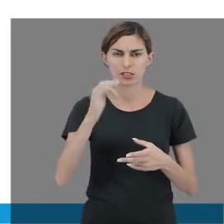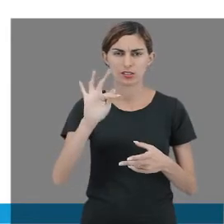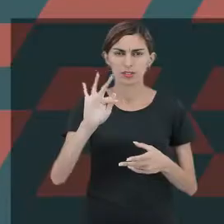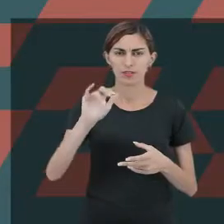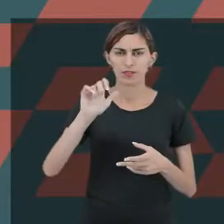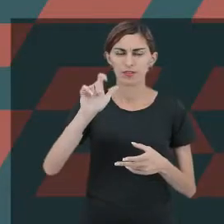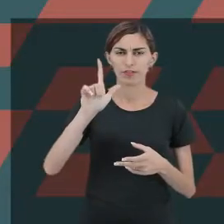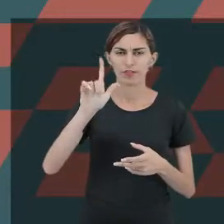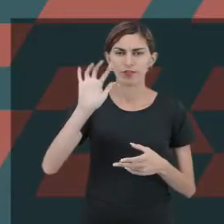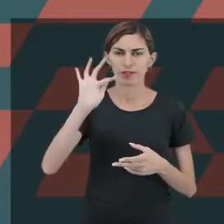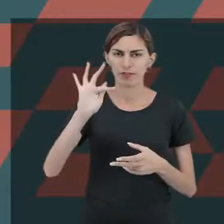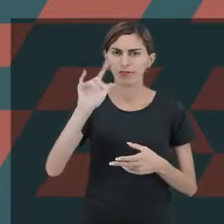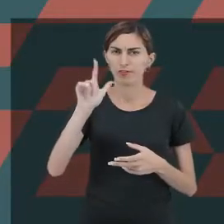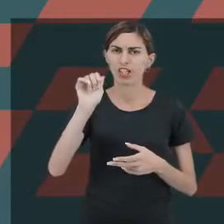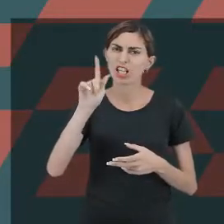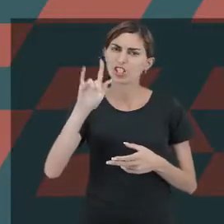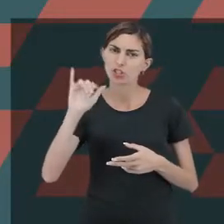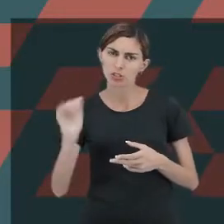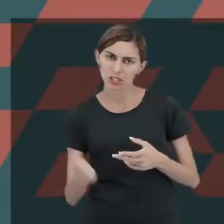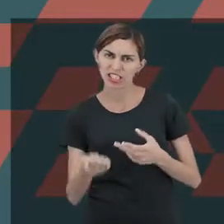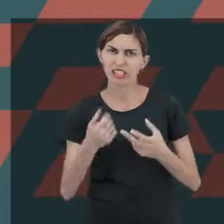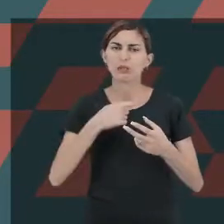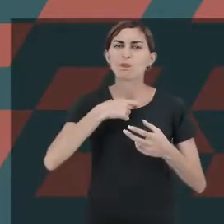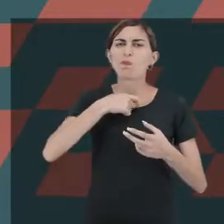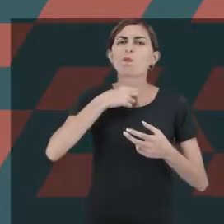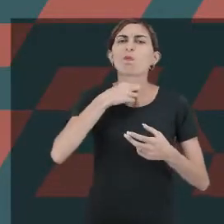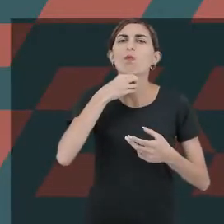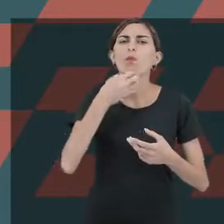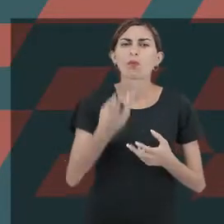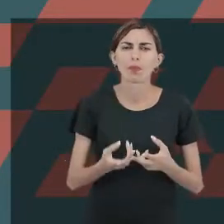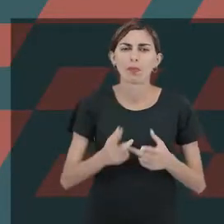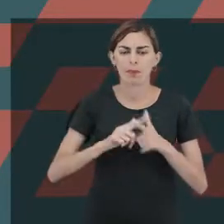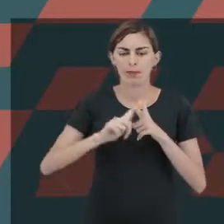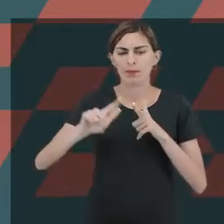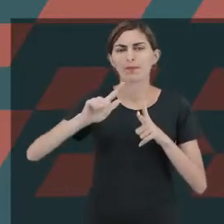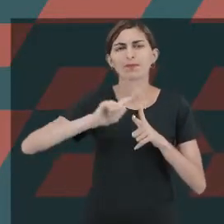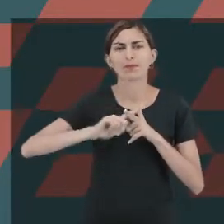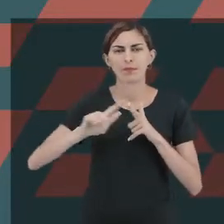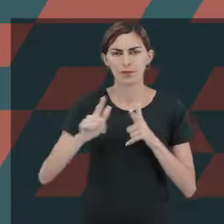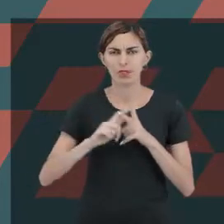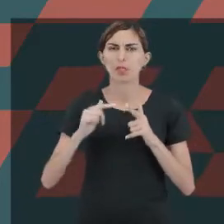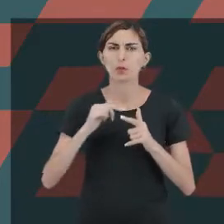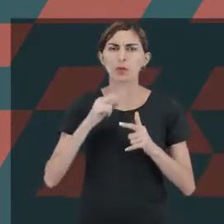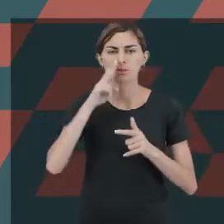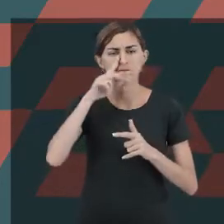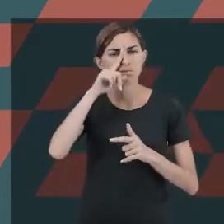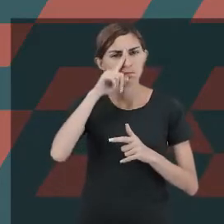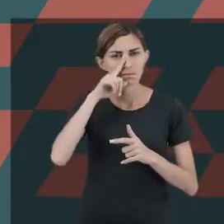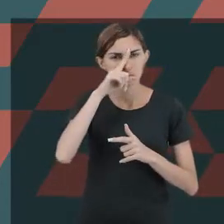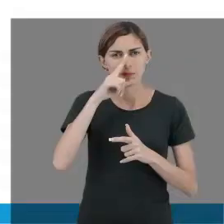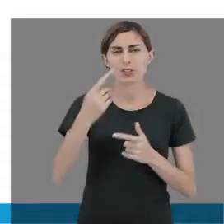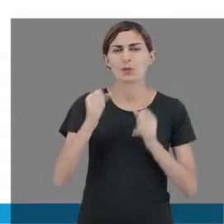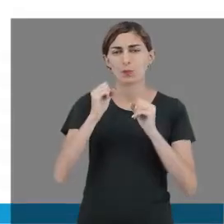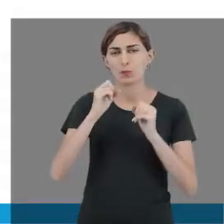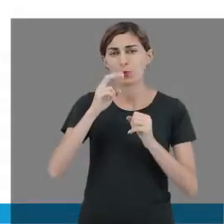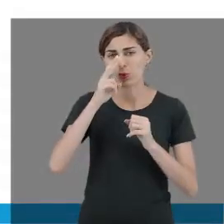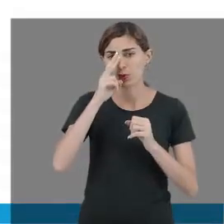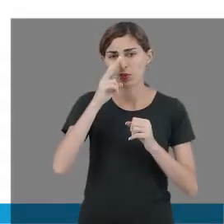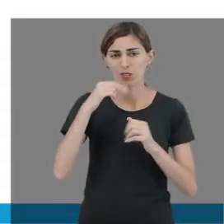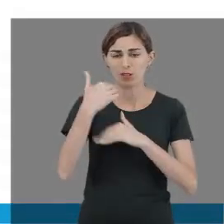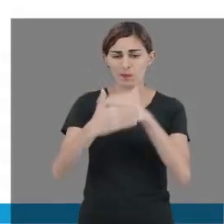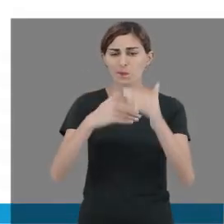de coordenar a deglutição e respiração, que leva a complicações respiratórias e o principal risco de morte nas crianças com quadro neurológico mais